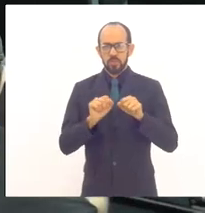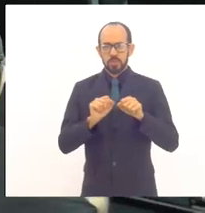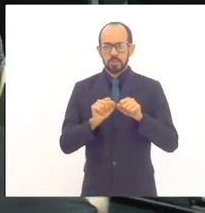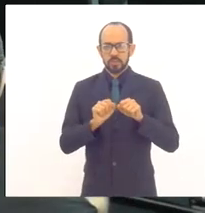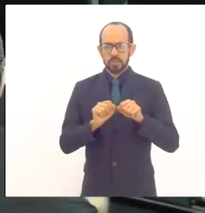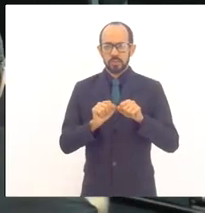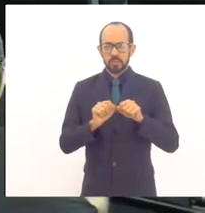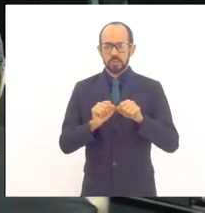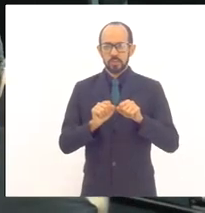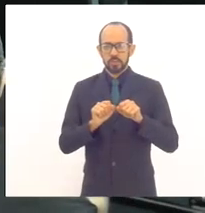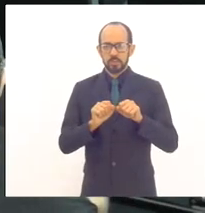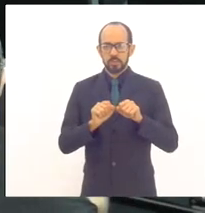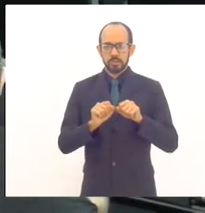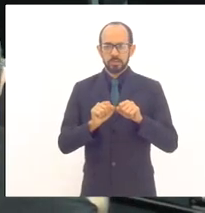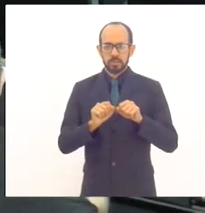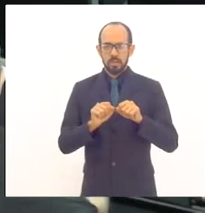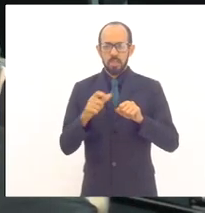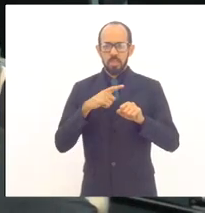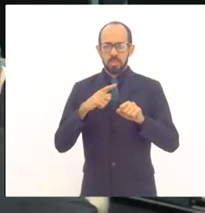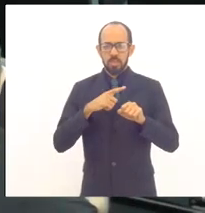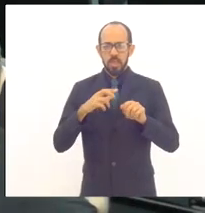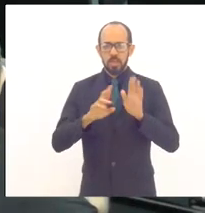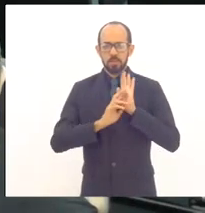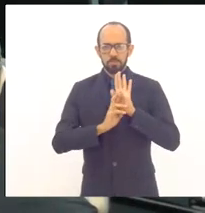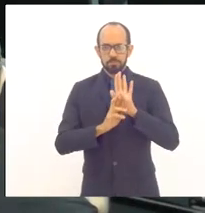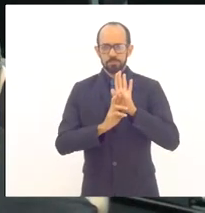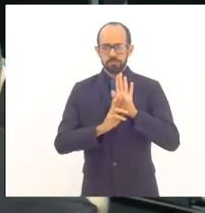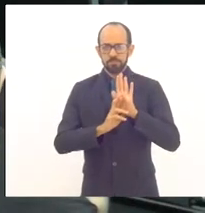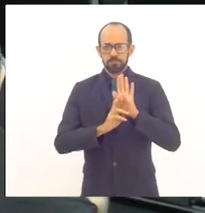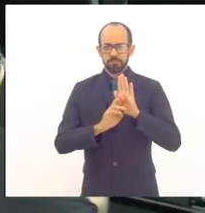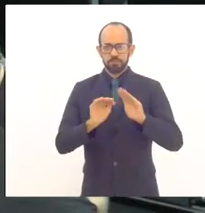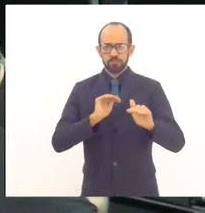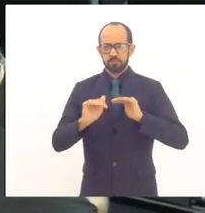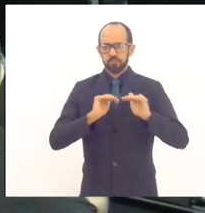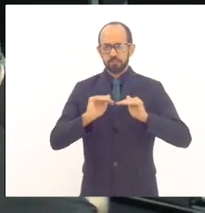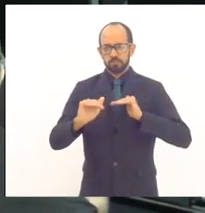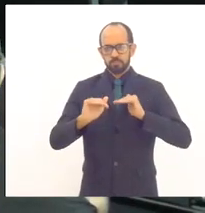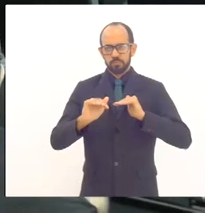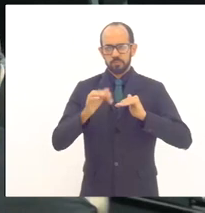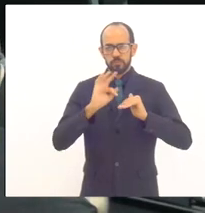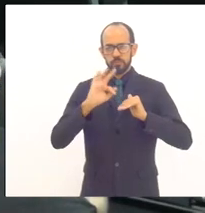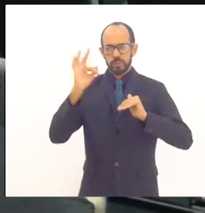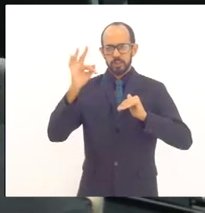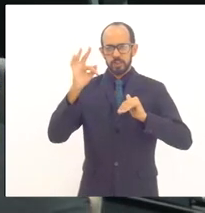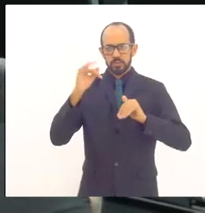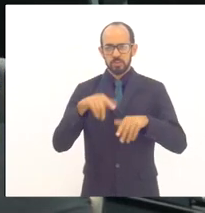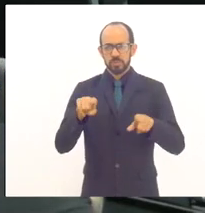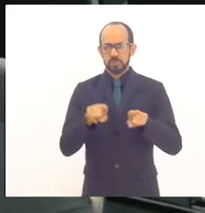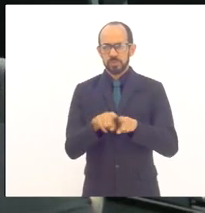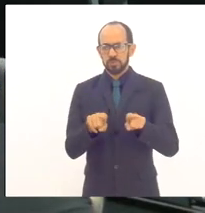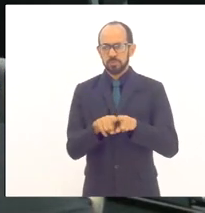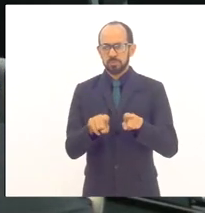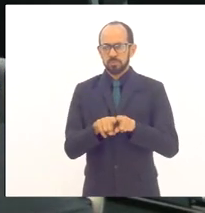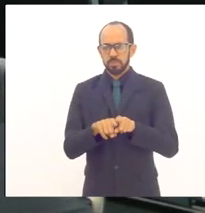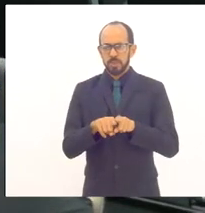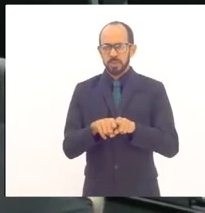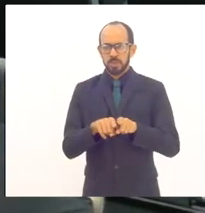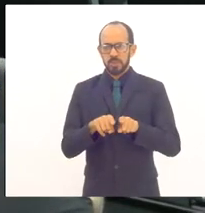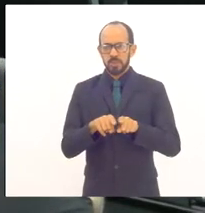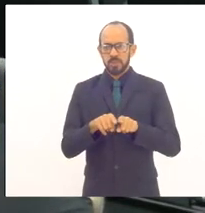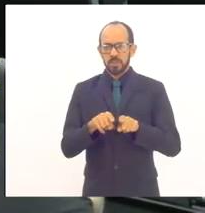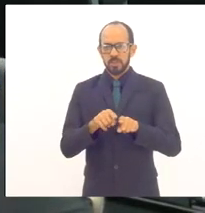várias pessoas representativas dos movimentos, federações e também de